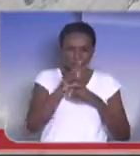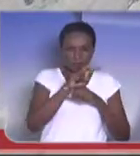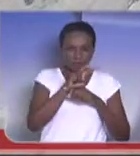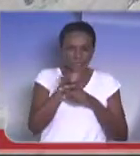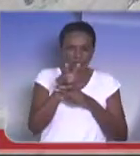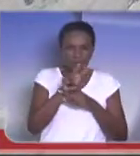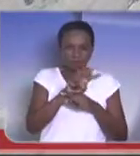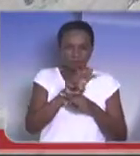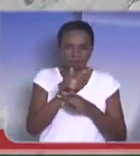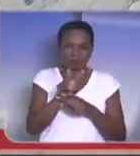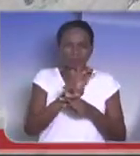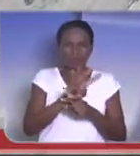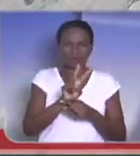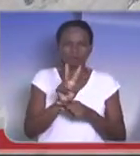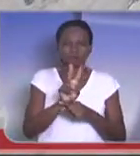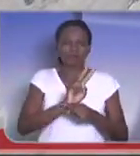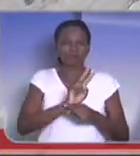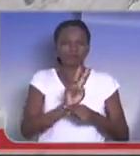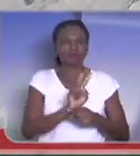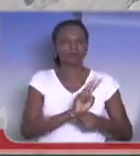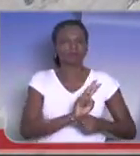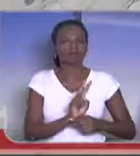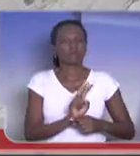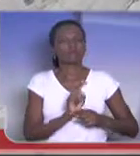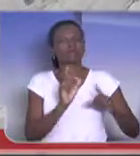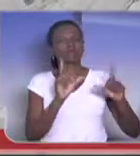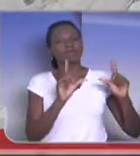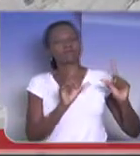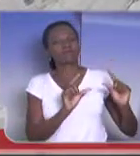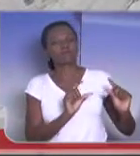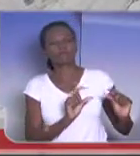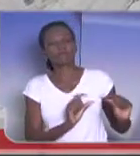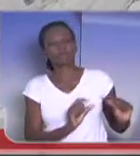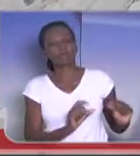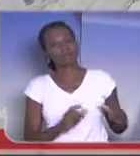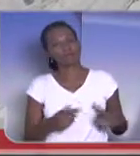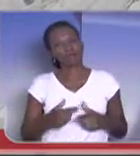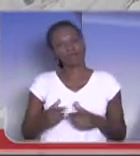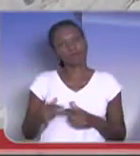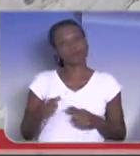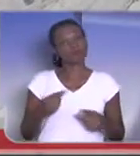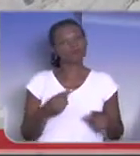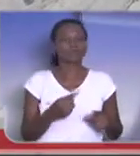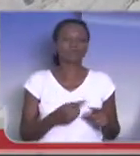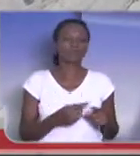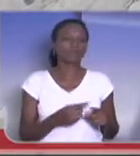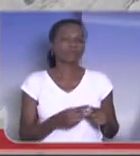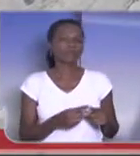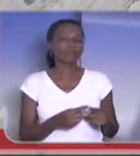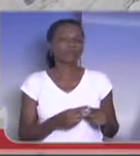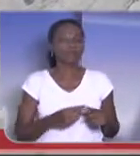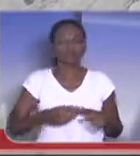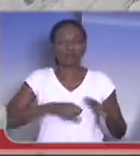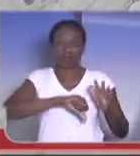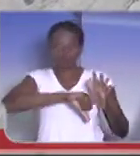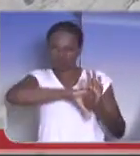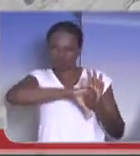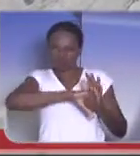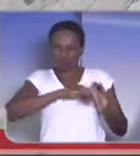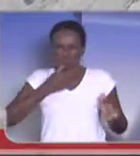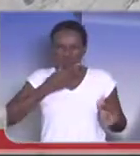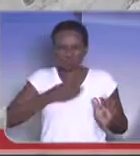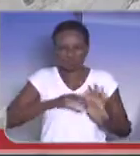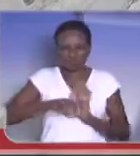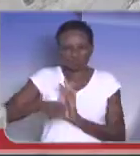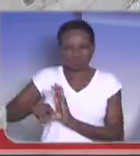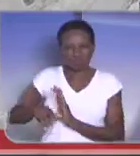ambiente, filmando o ambiente, é menor a ação desse tipo de indivíduo. Por quê? Isso funciona para o criminoso também. Quando o criminoso, é um criminoso